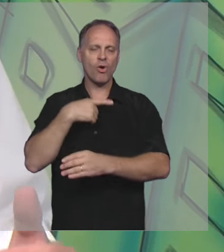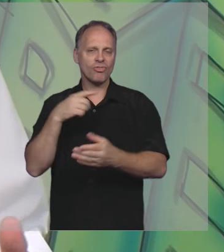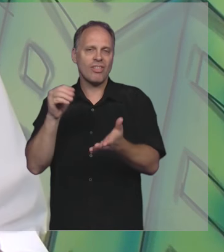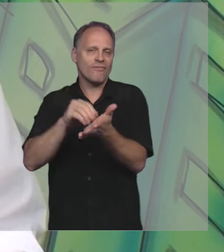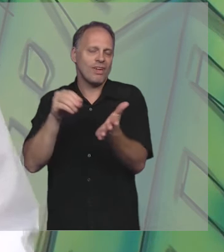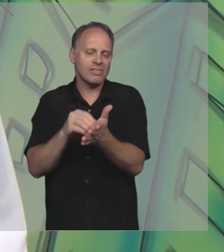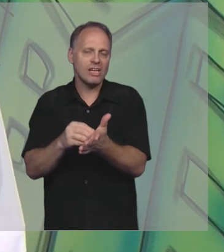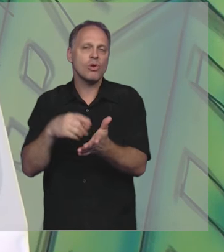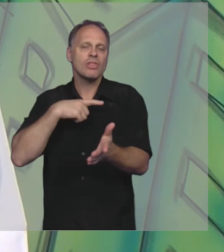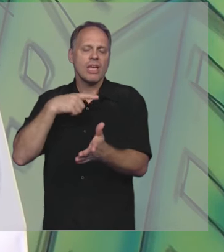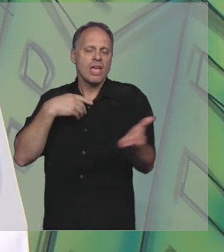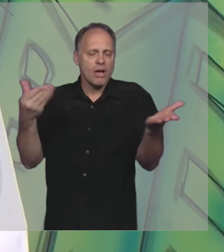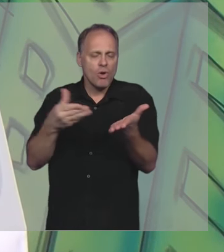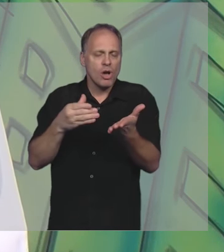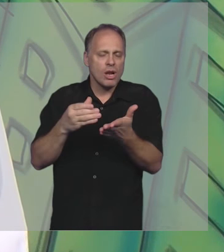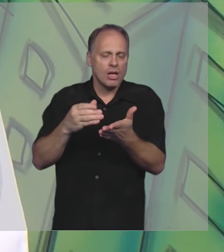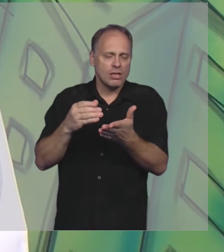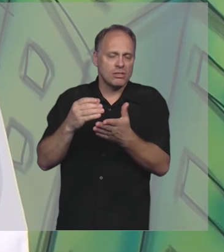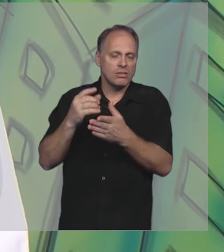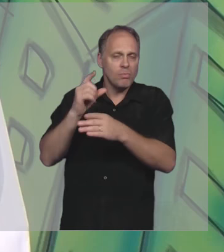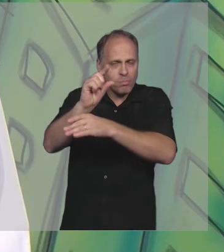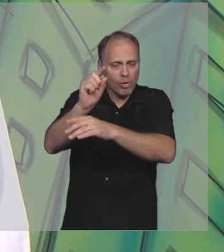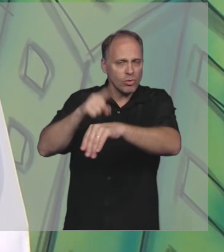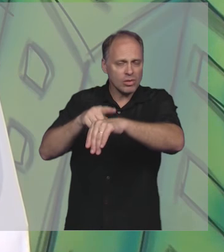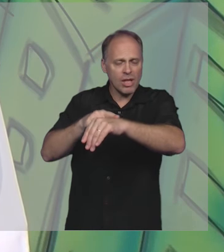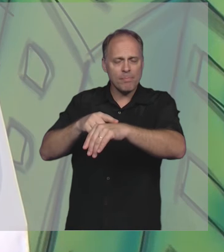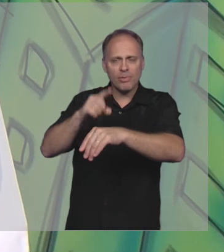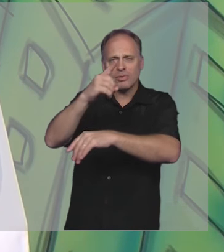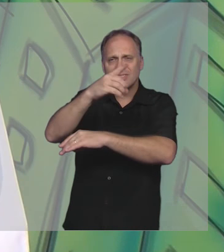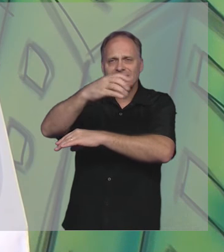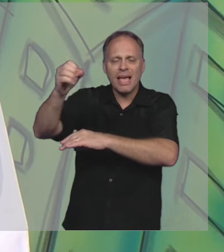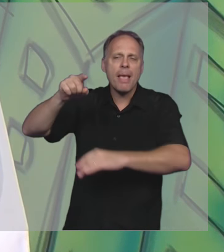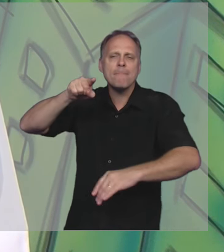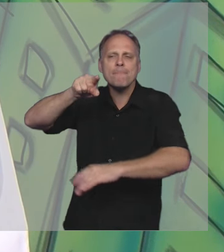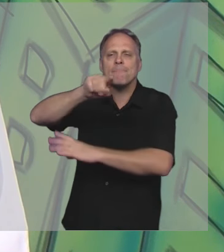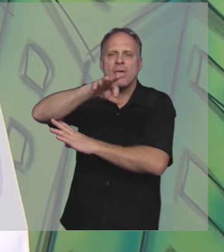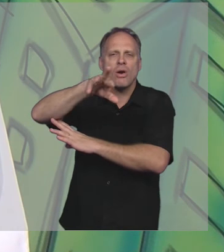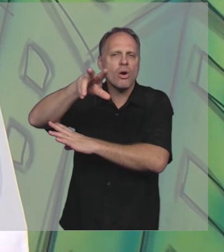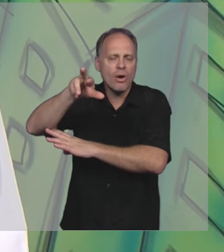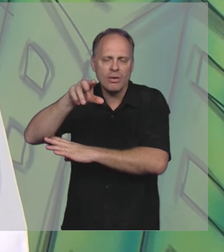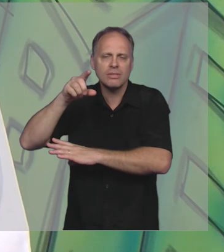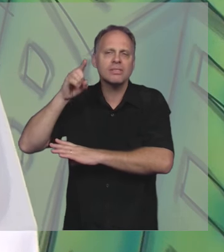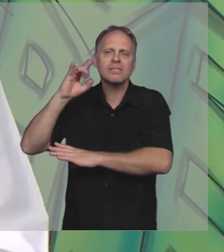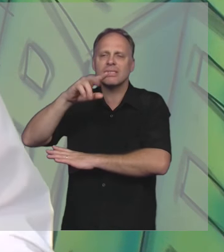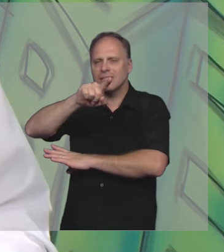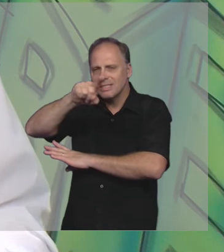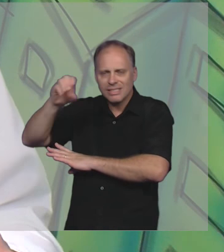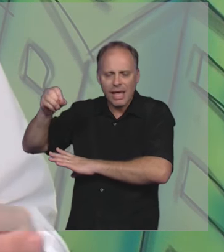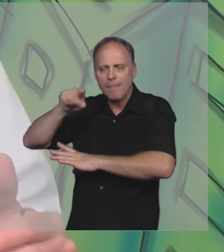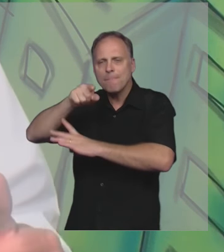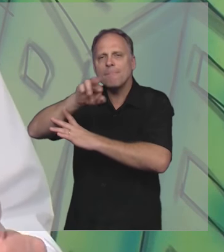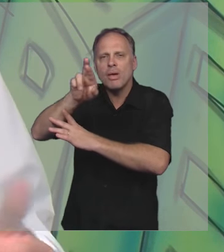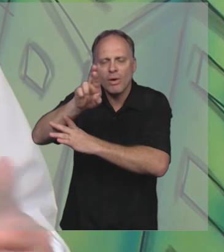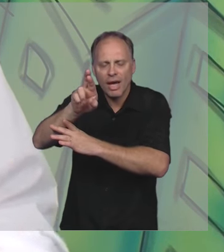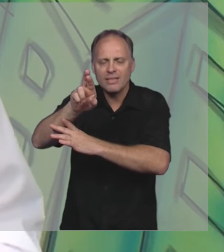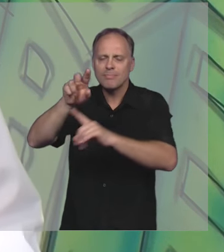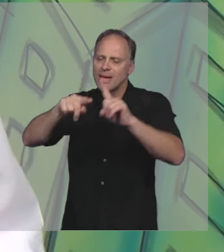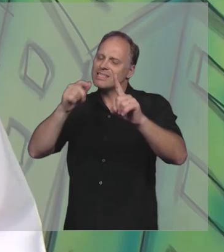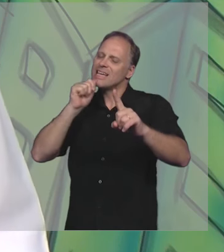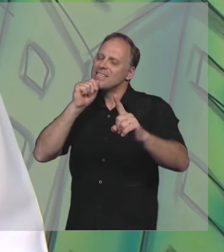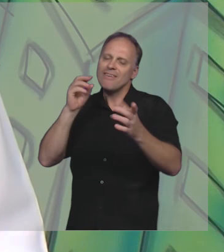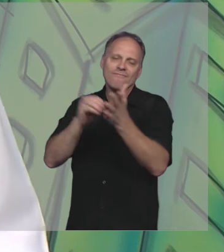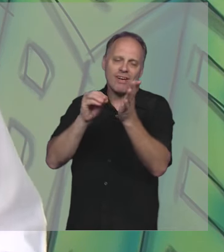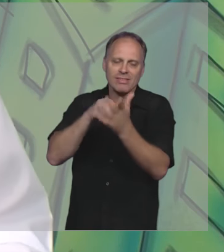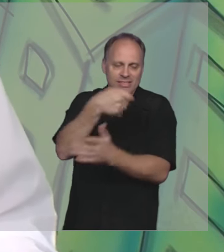gente teve agora um incremento financeiro em torno de R$100 mil, R$130 mil, mas isso ainda não suporta as